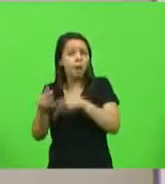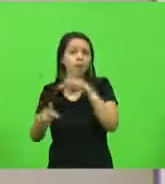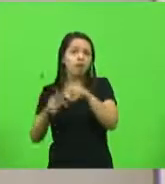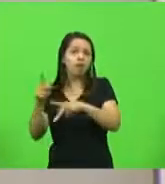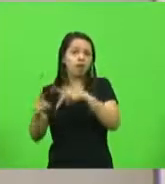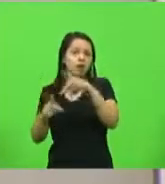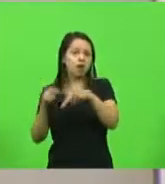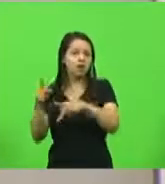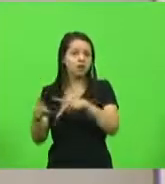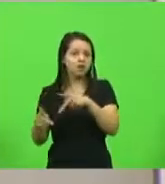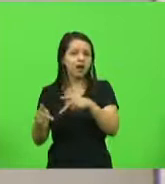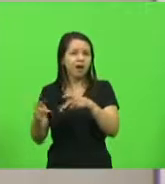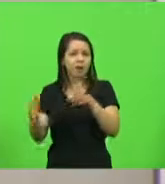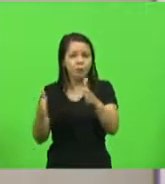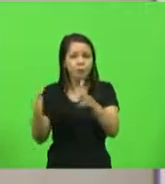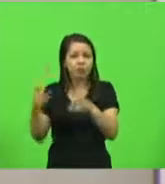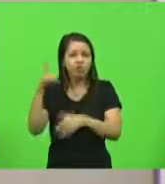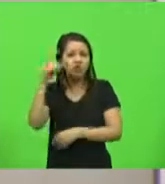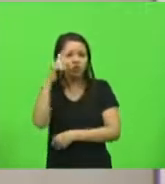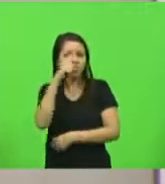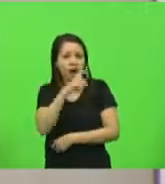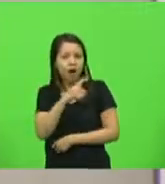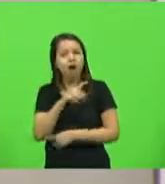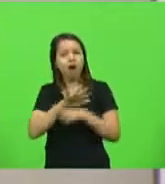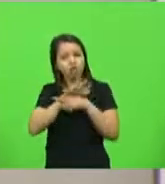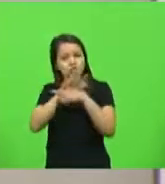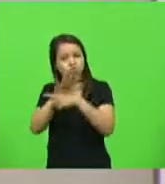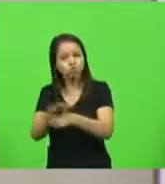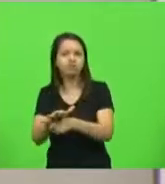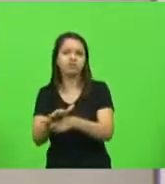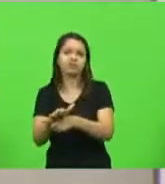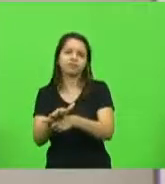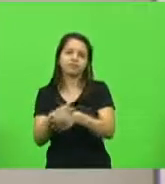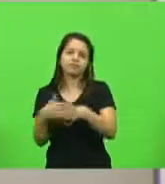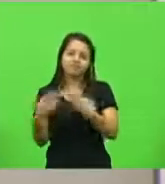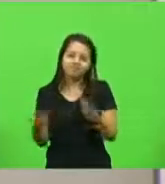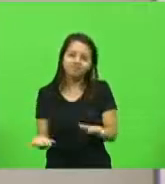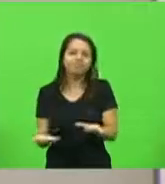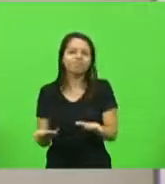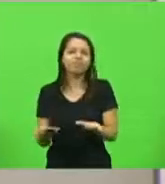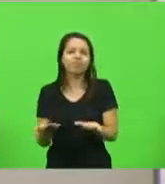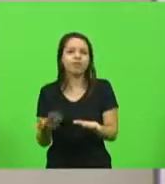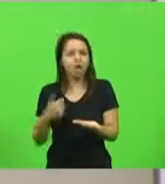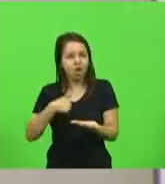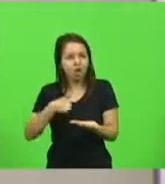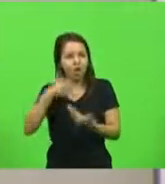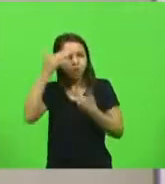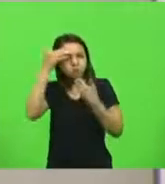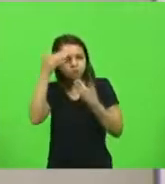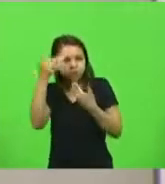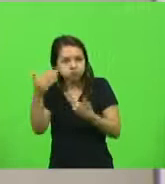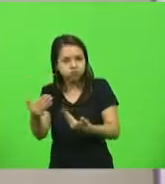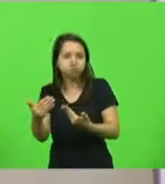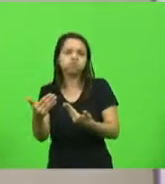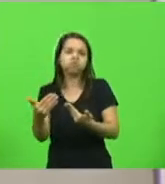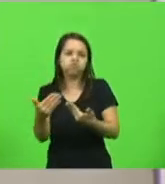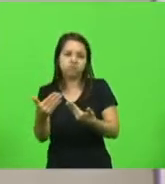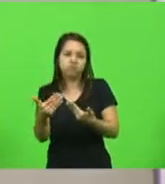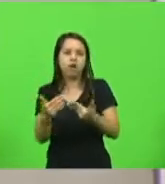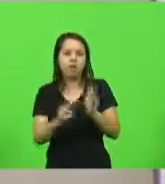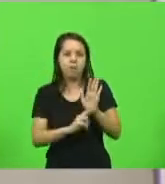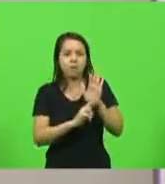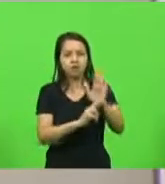momentos de dificuldade. Então, a todos eles aqui também rendo as nossas considerações em nome dos colegas deputados e